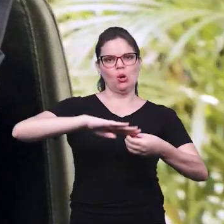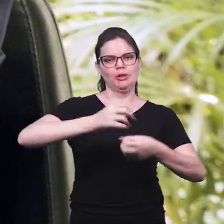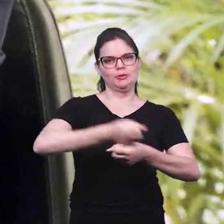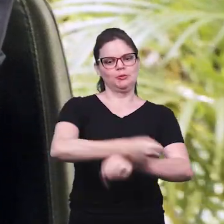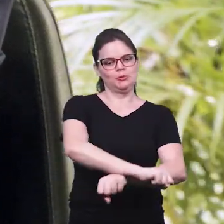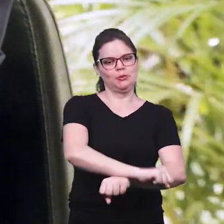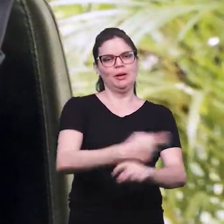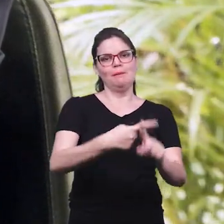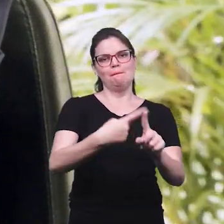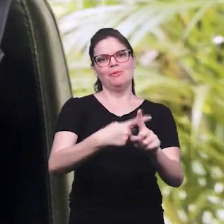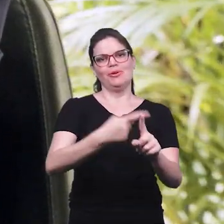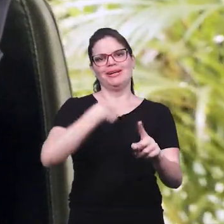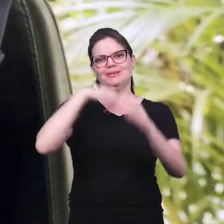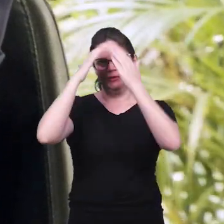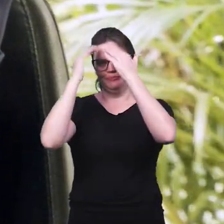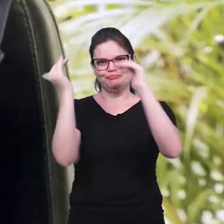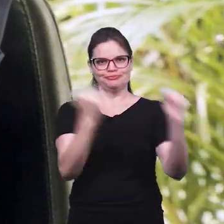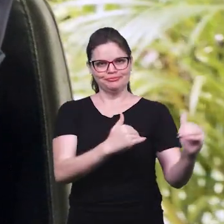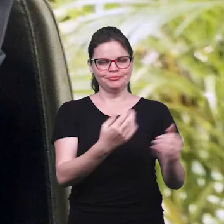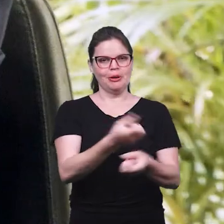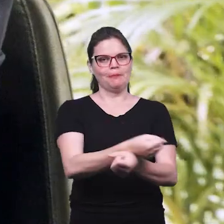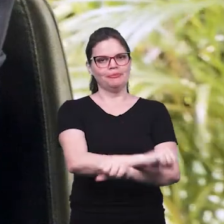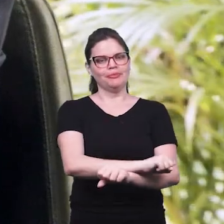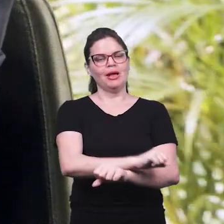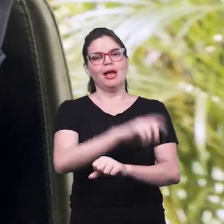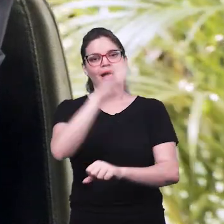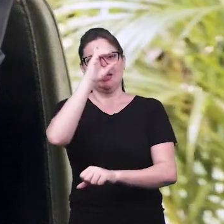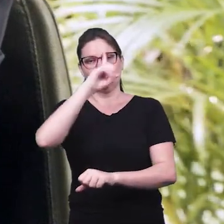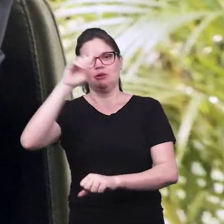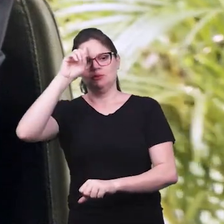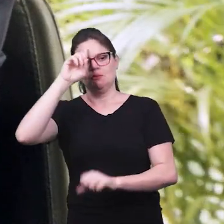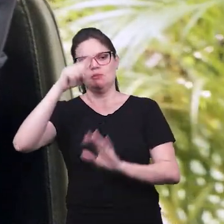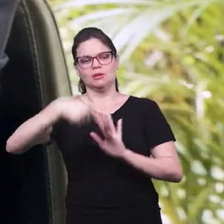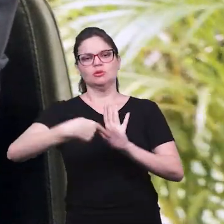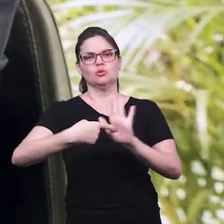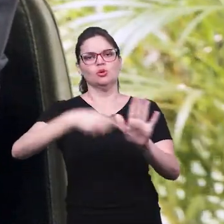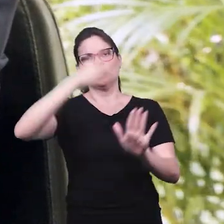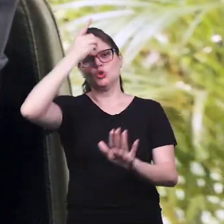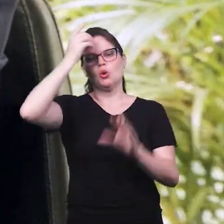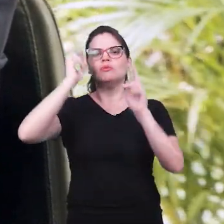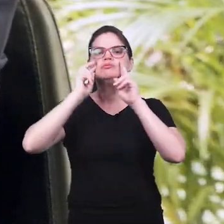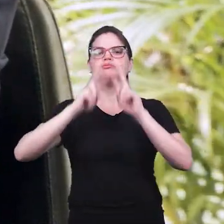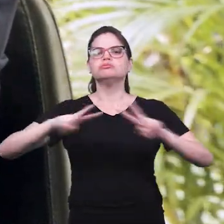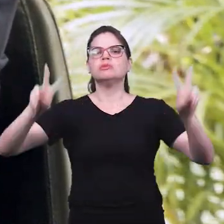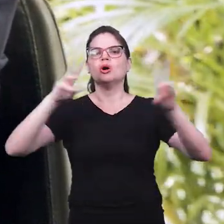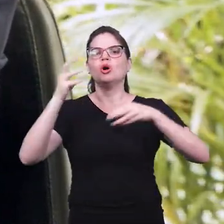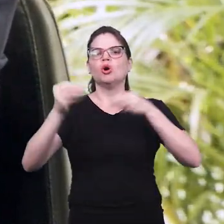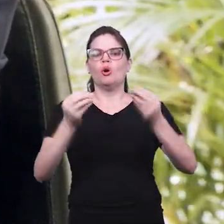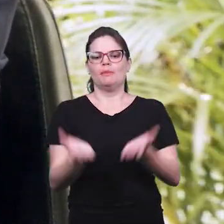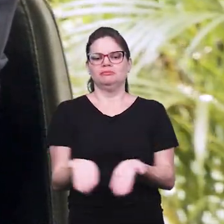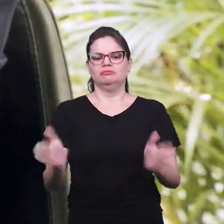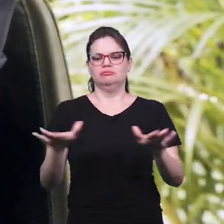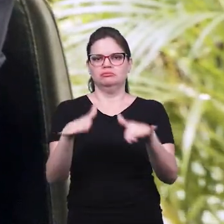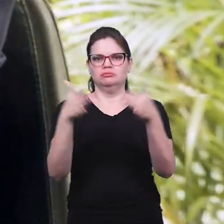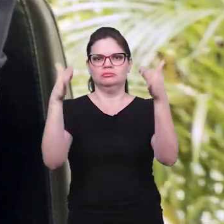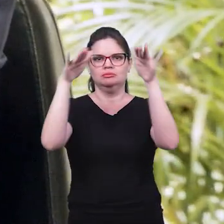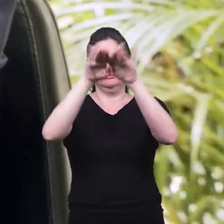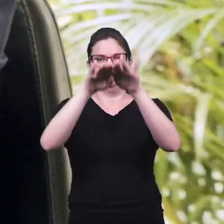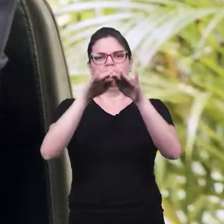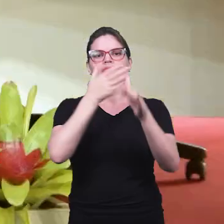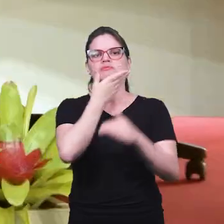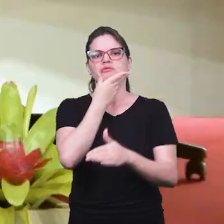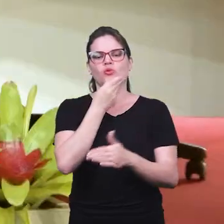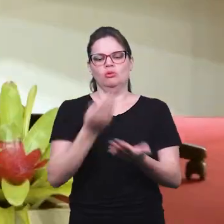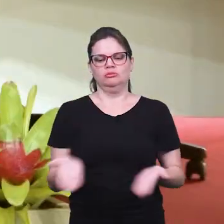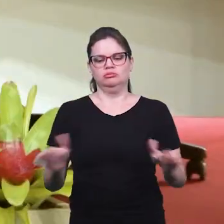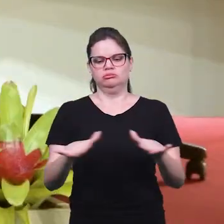à desobediência, né? E o Senhor mostrou aquela estátua que seria a continuação da história da humanidade, como é que seria, né? Até os dias atuais, né? Perfeitamente. Então é uma coisa que nós